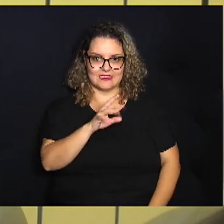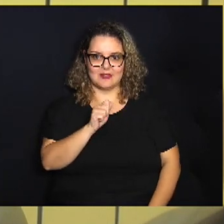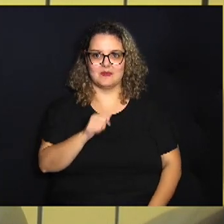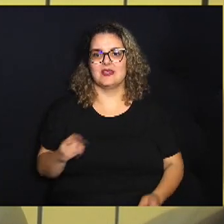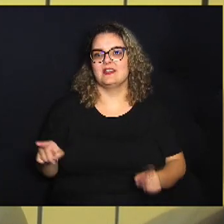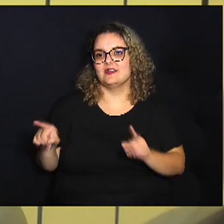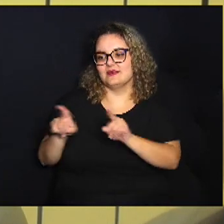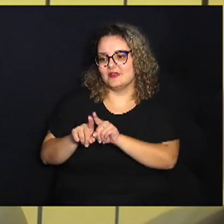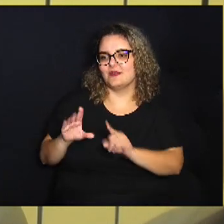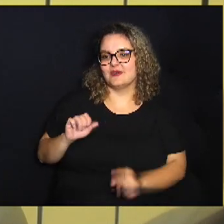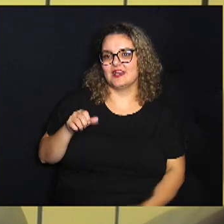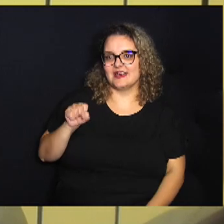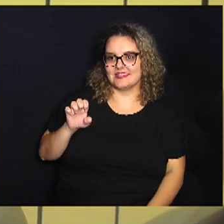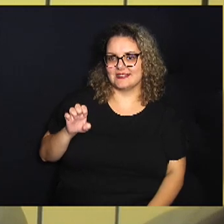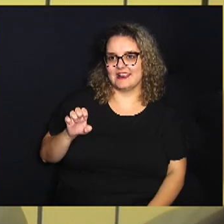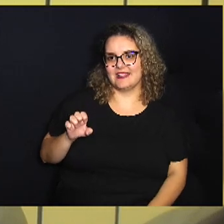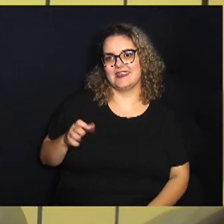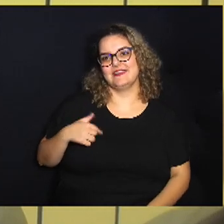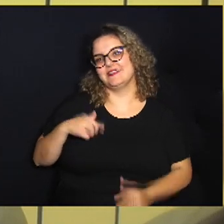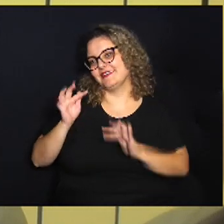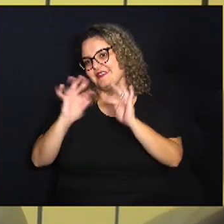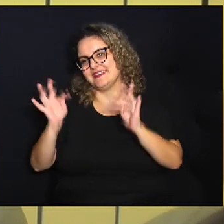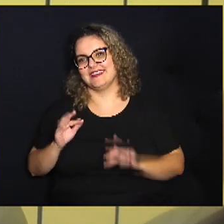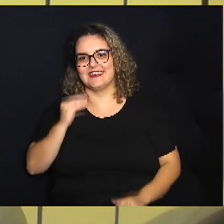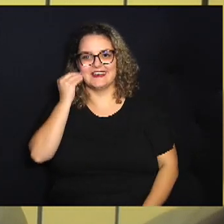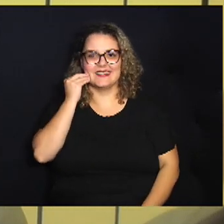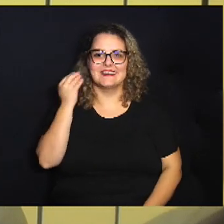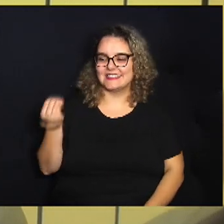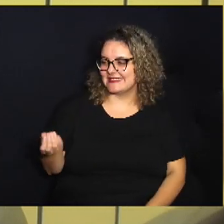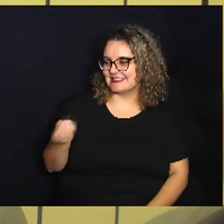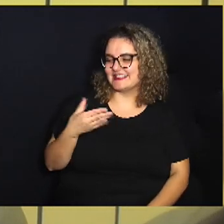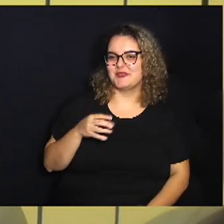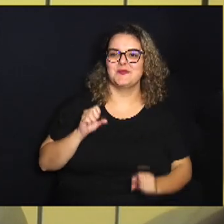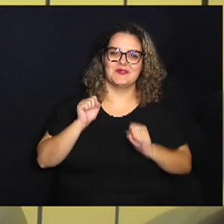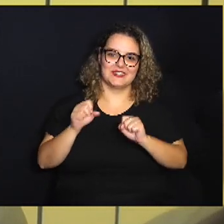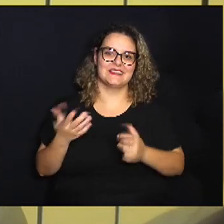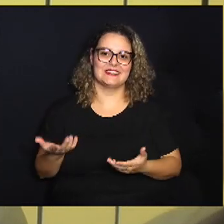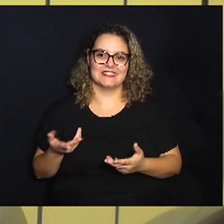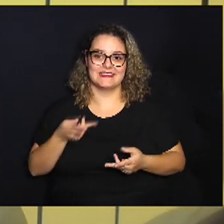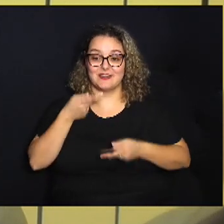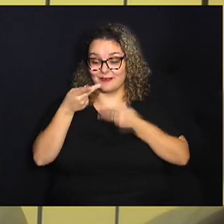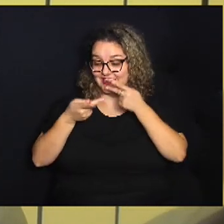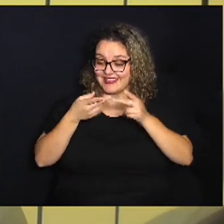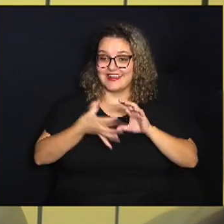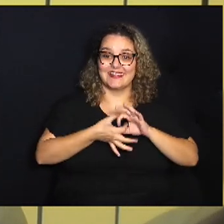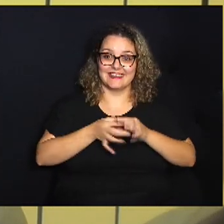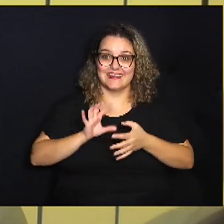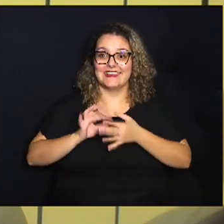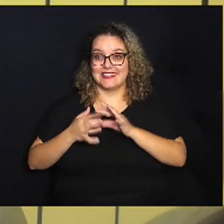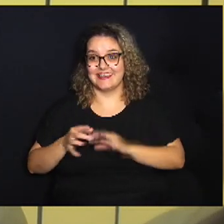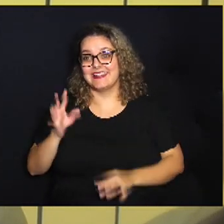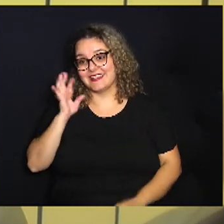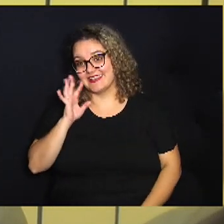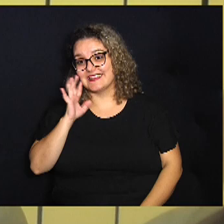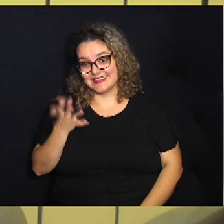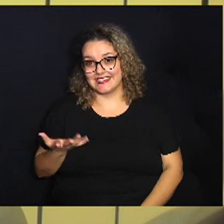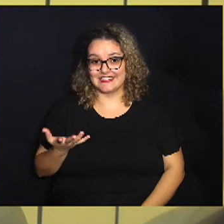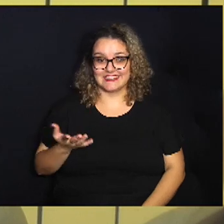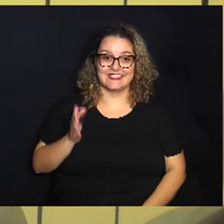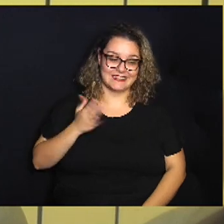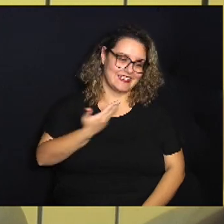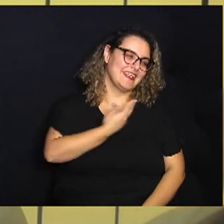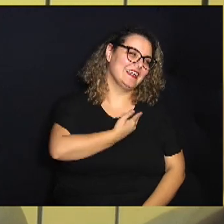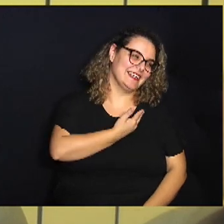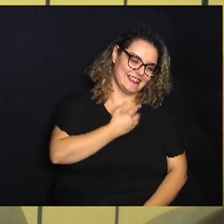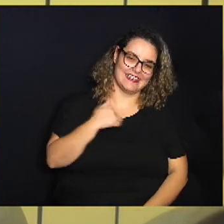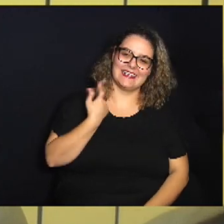e me convidou, estou super feliz, né, uma experiência nova, poder comentar as Olimpíadas. Já é colega nossa. É,